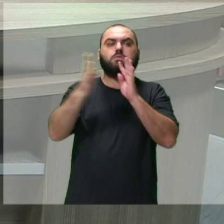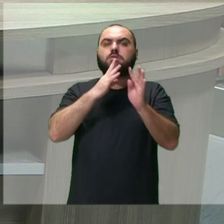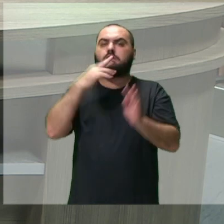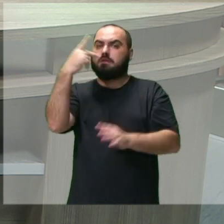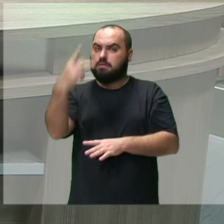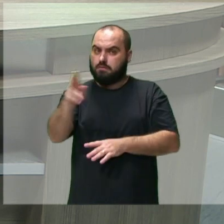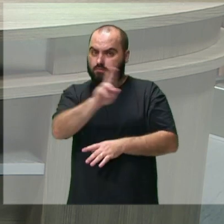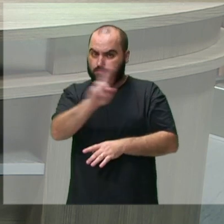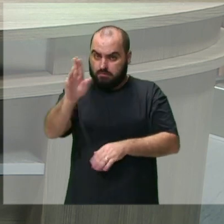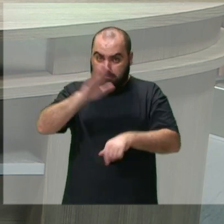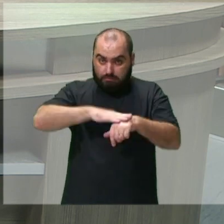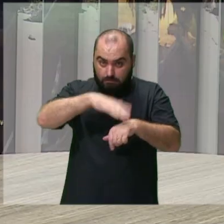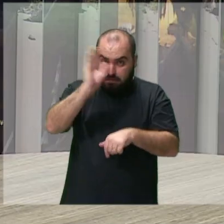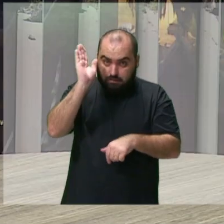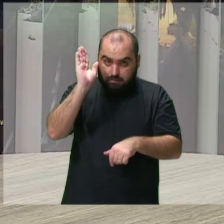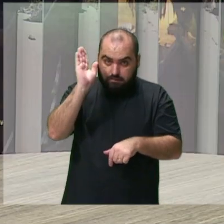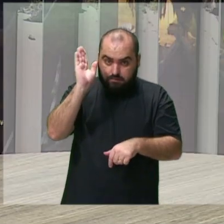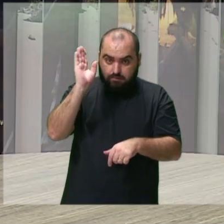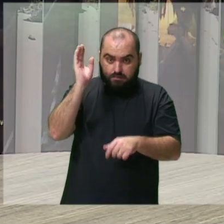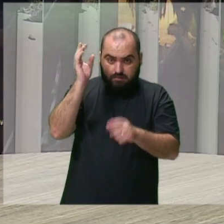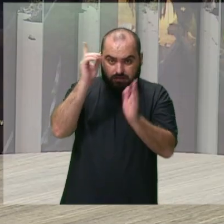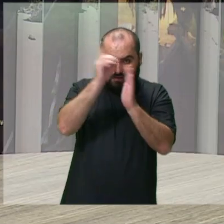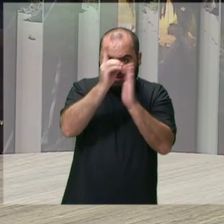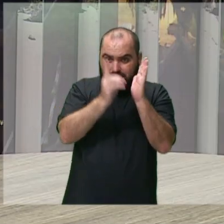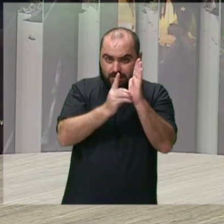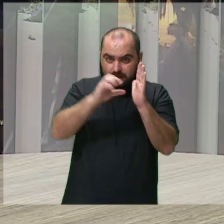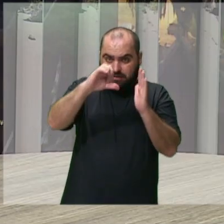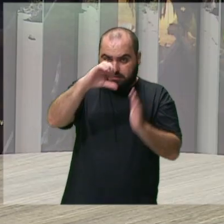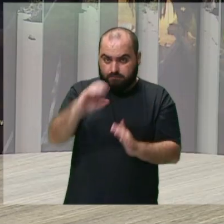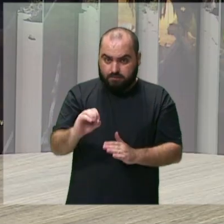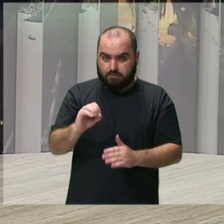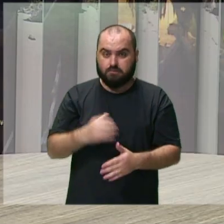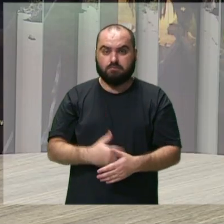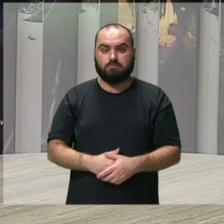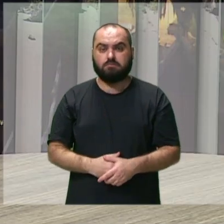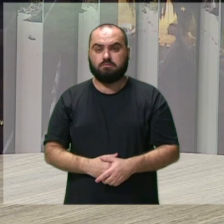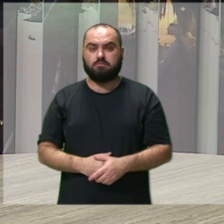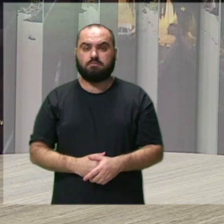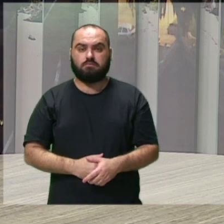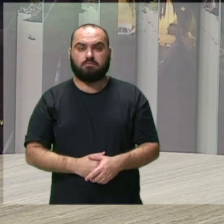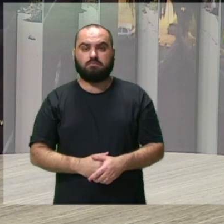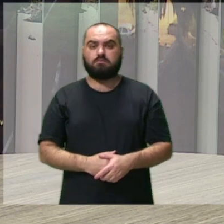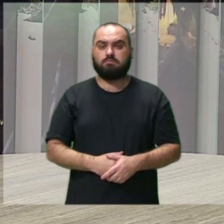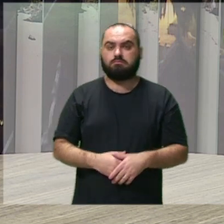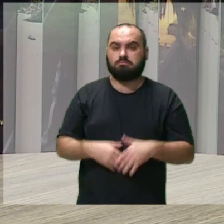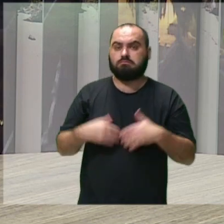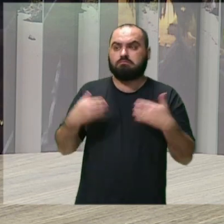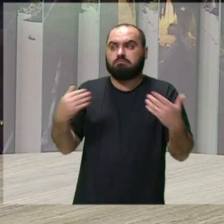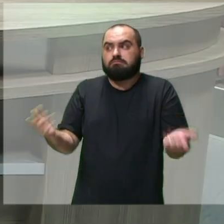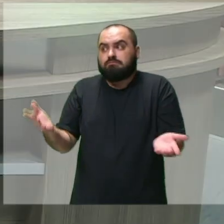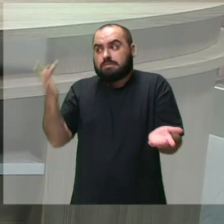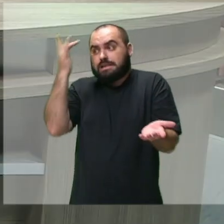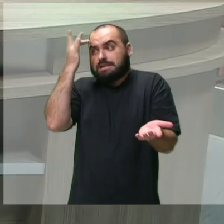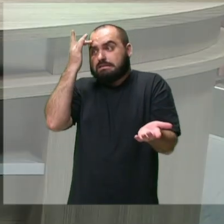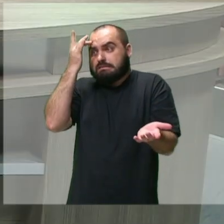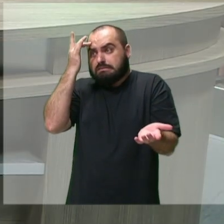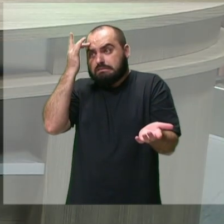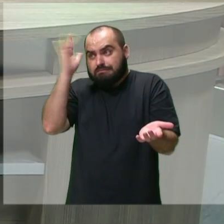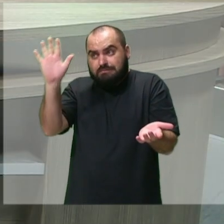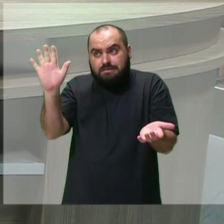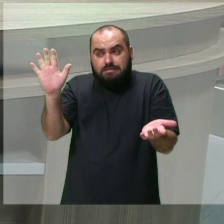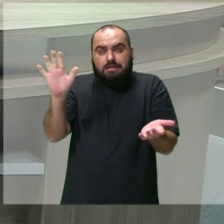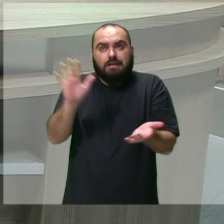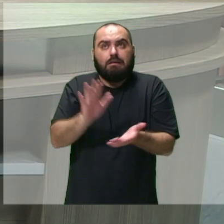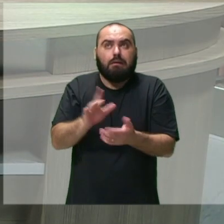ou não? Anos 90? Olha, eu não sei te dizer exatamente. Não sei te dizer exatamente